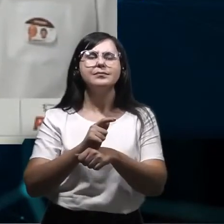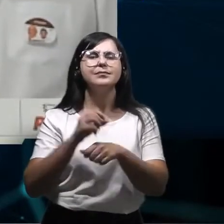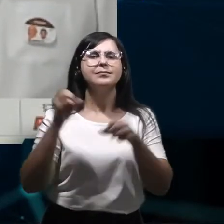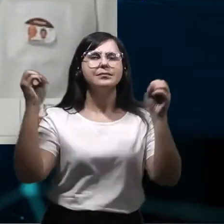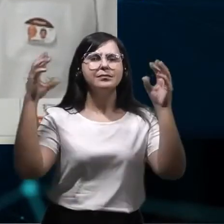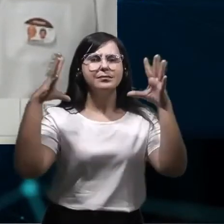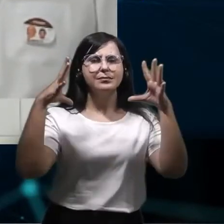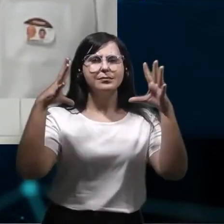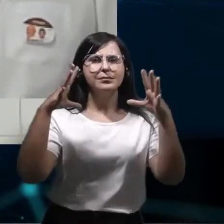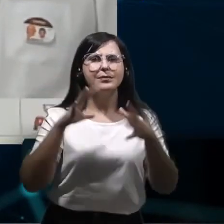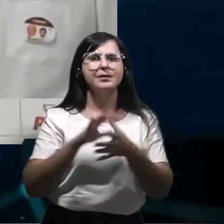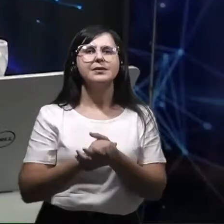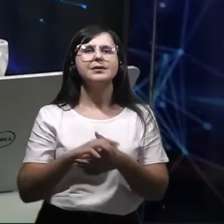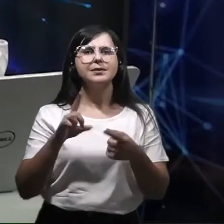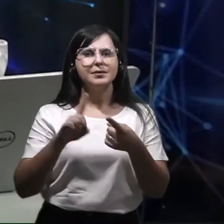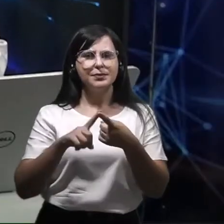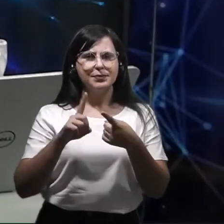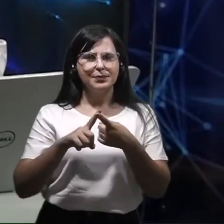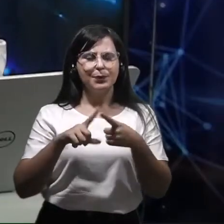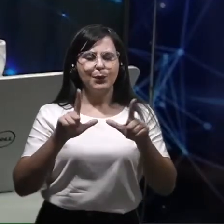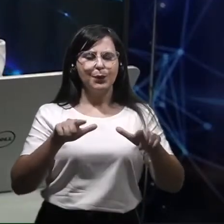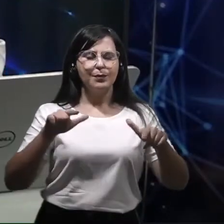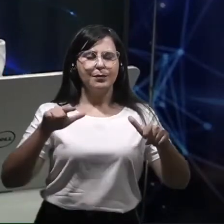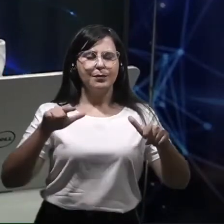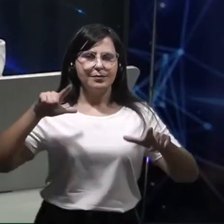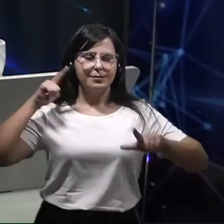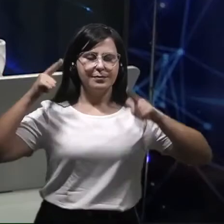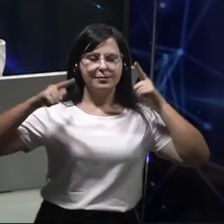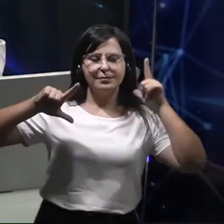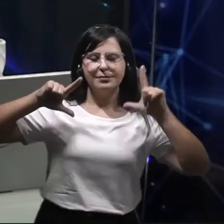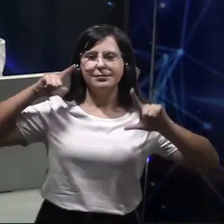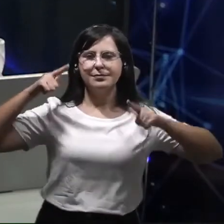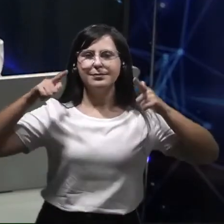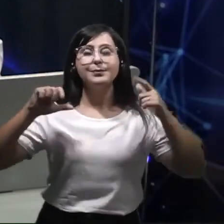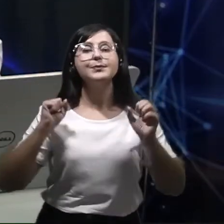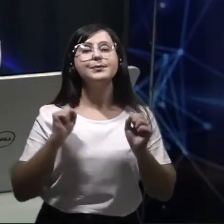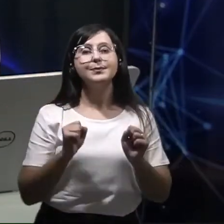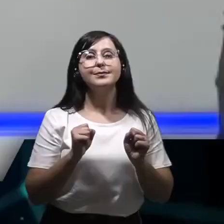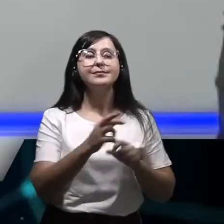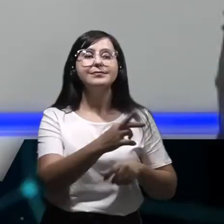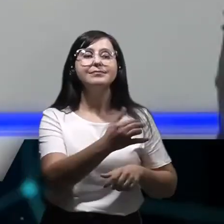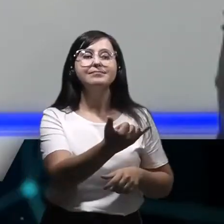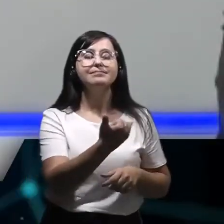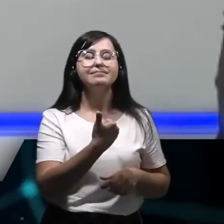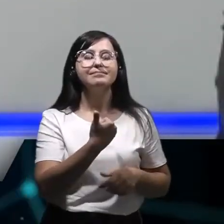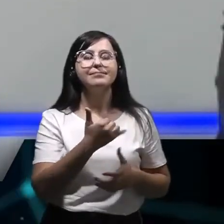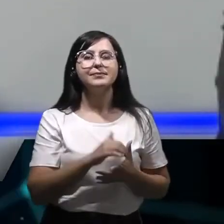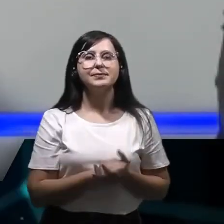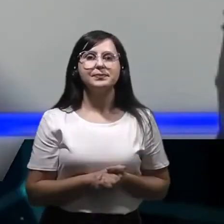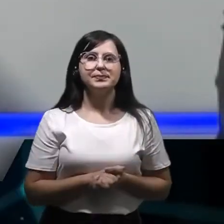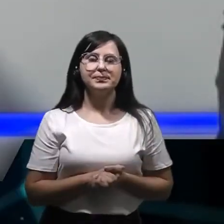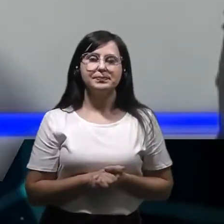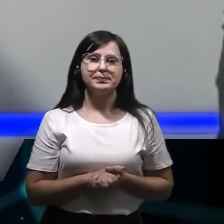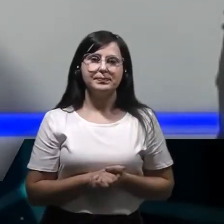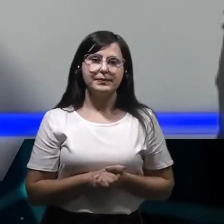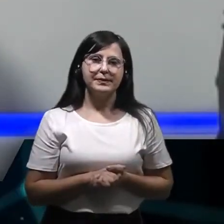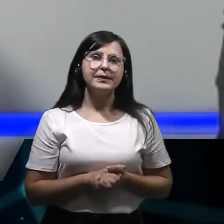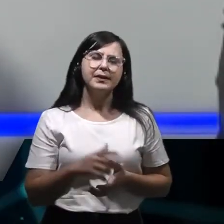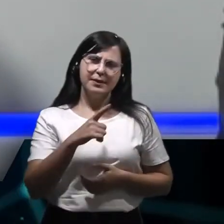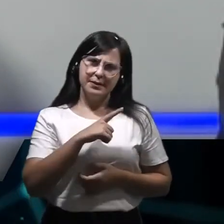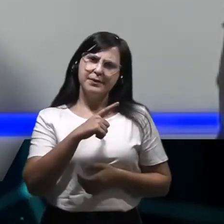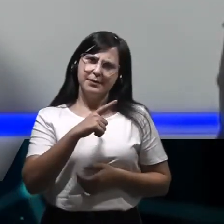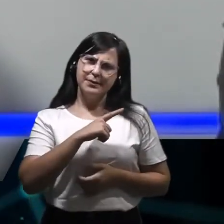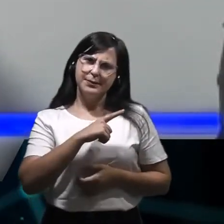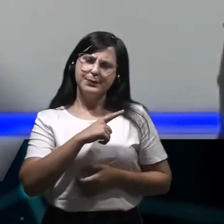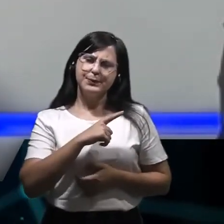para lazer? Candidato Rubinho Nunes tem 1 minuto e 30 segundos para a resposta. Tem, amigo.